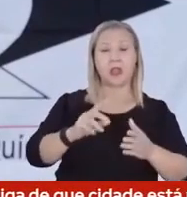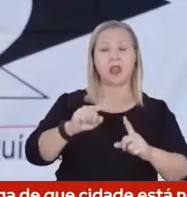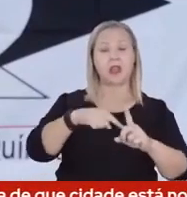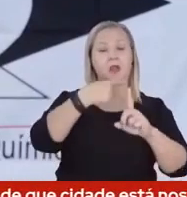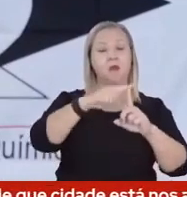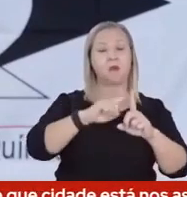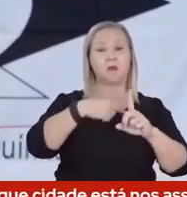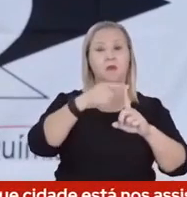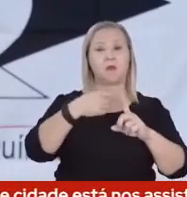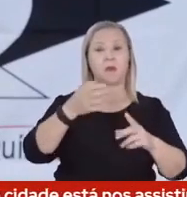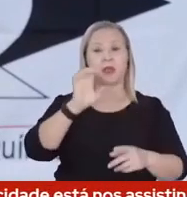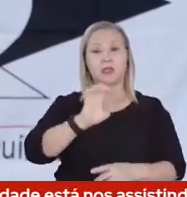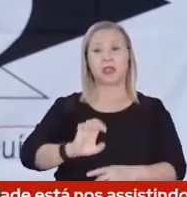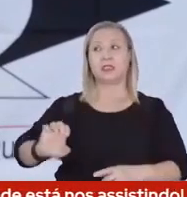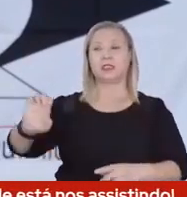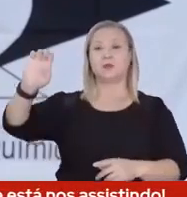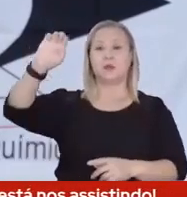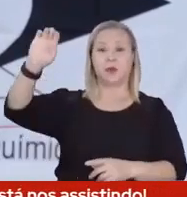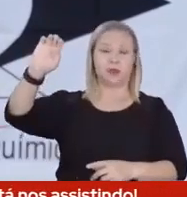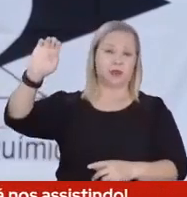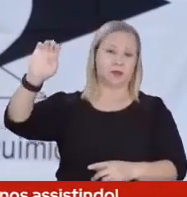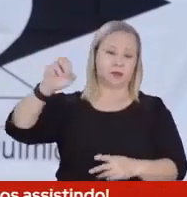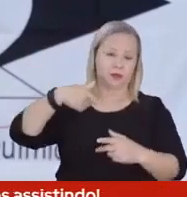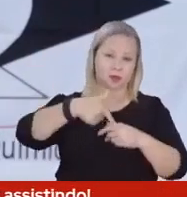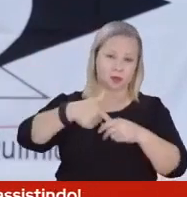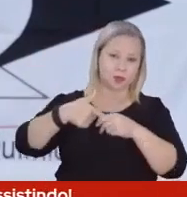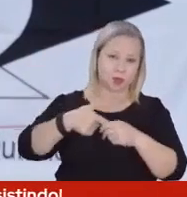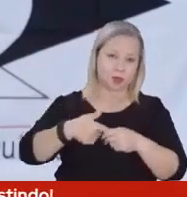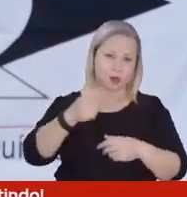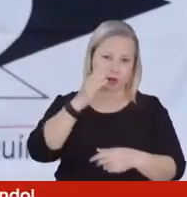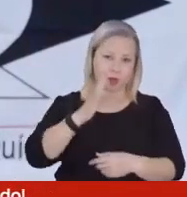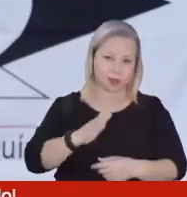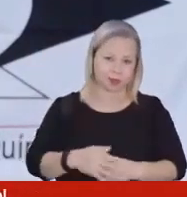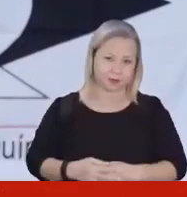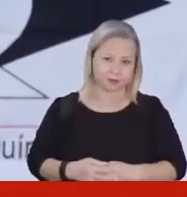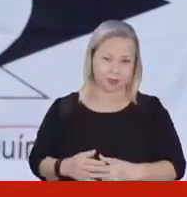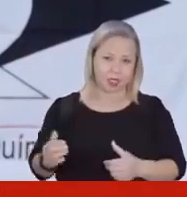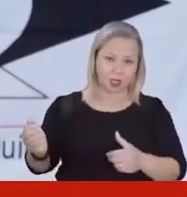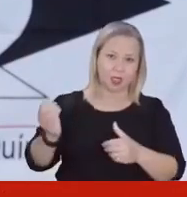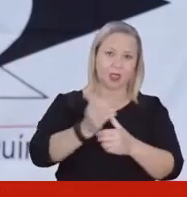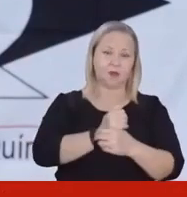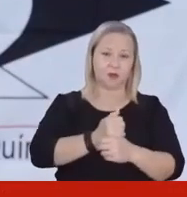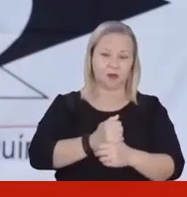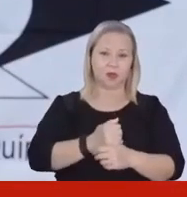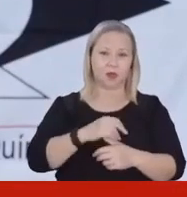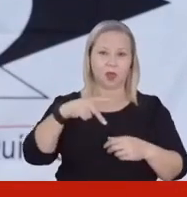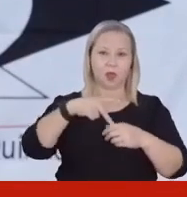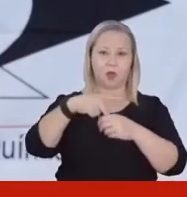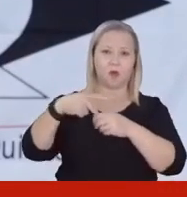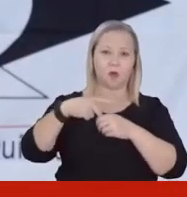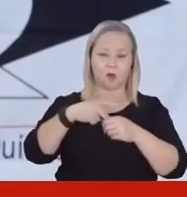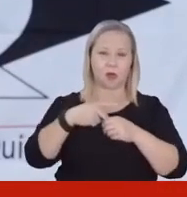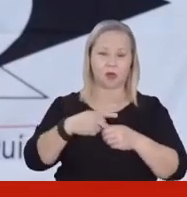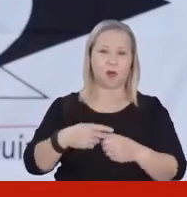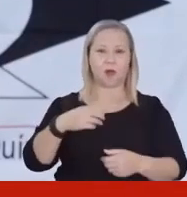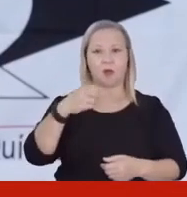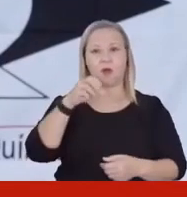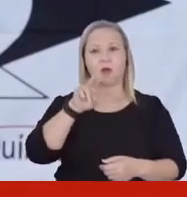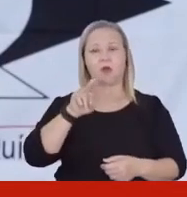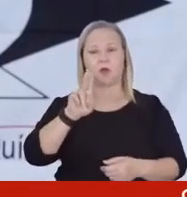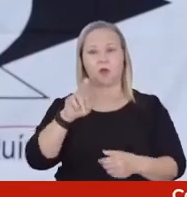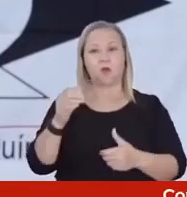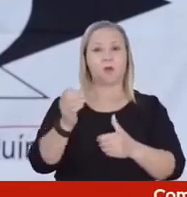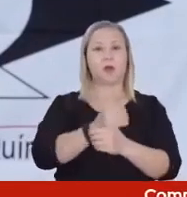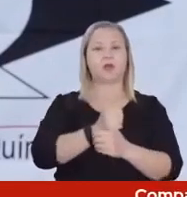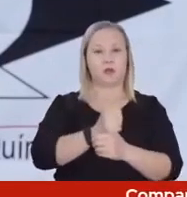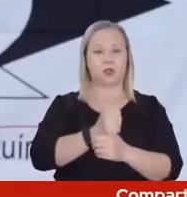para substituir o petróleo cru que está sendo tirado da Rússia, na guerra da Rússia. Portanto, nós estamos